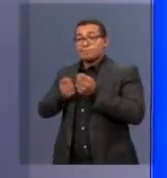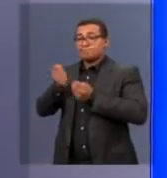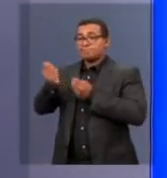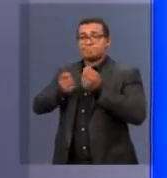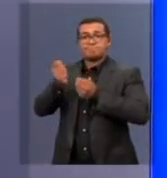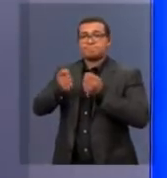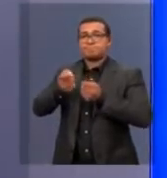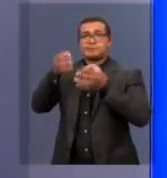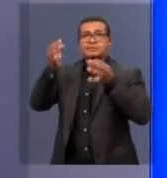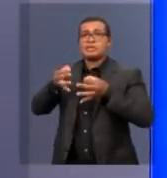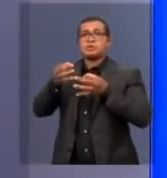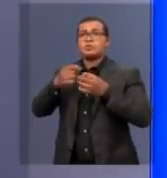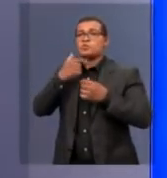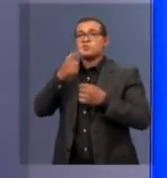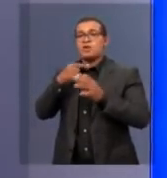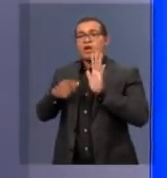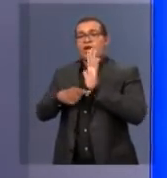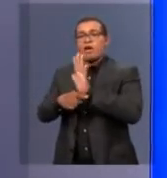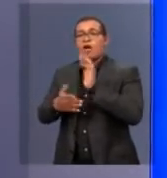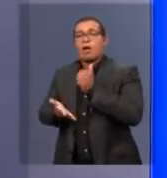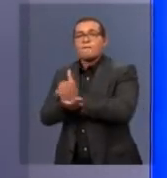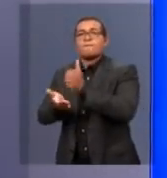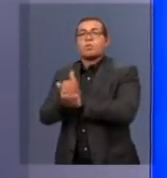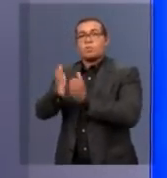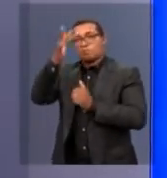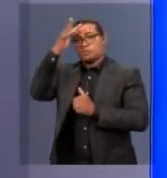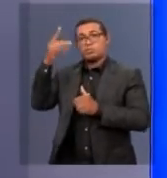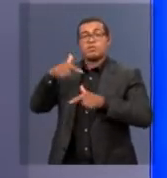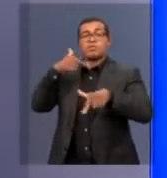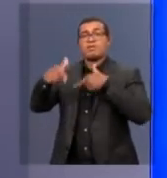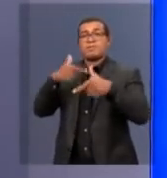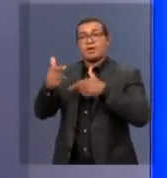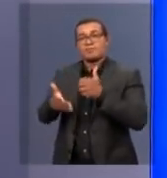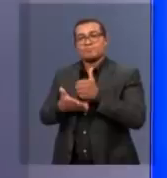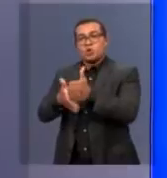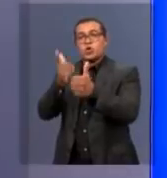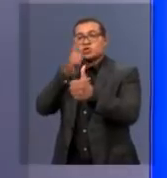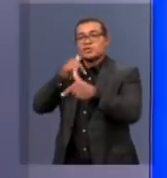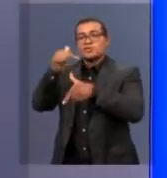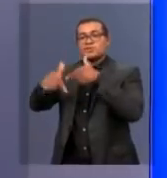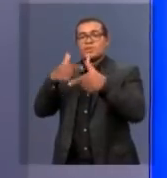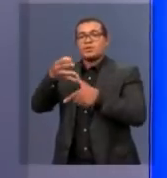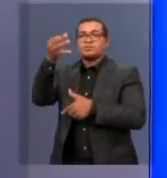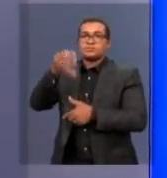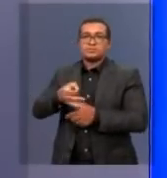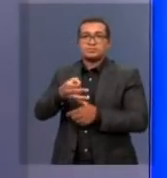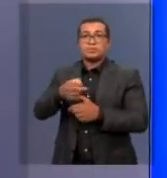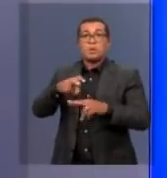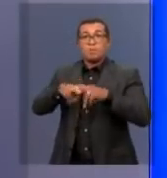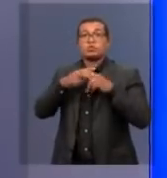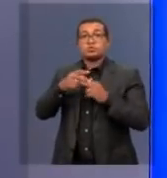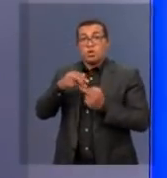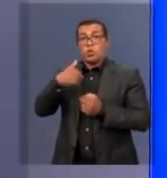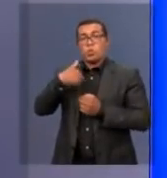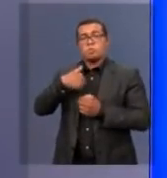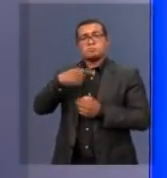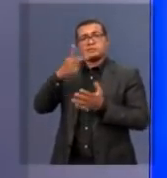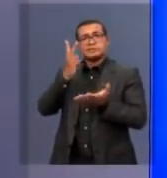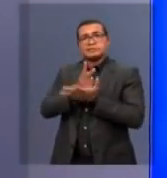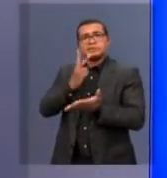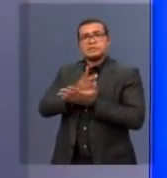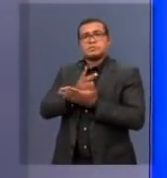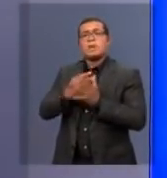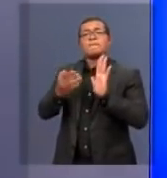o seu trabalho com qualidade então é a nova política que o orion 14 entrar daí vem propondo